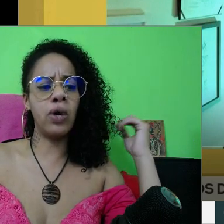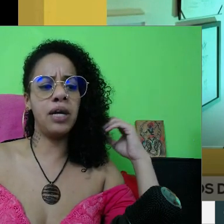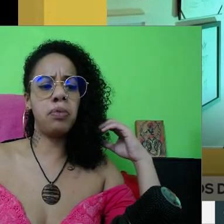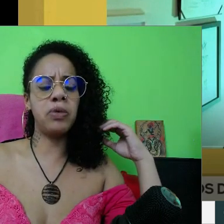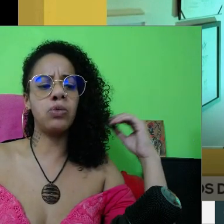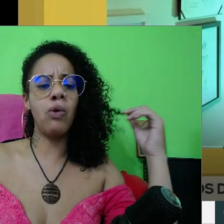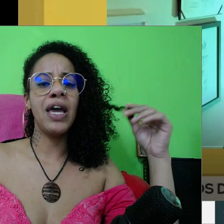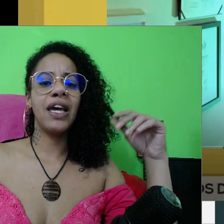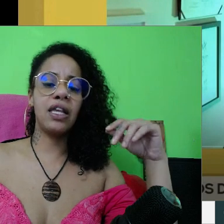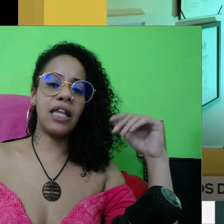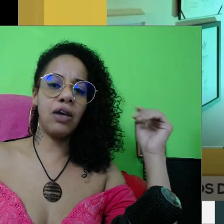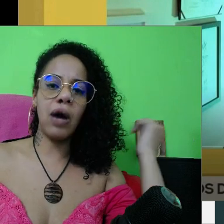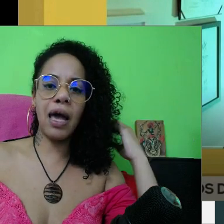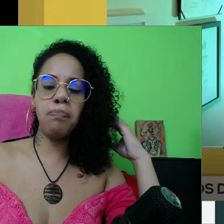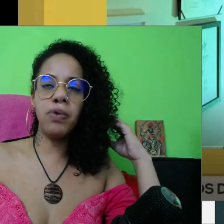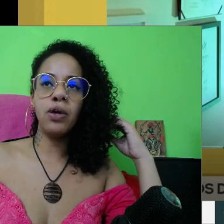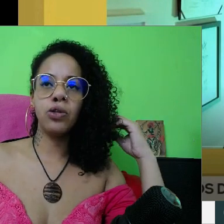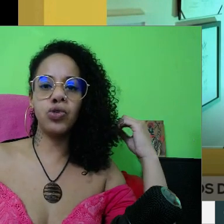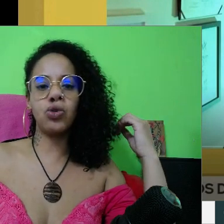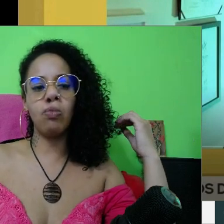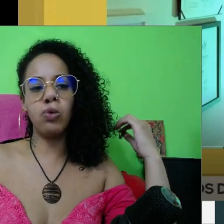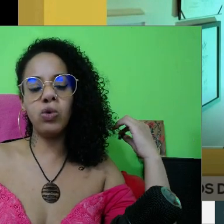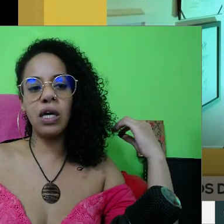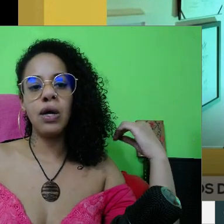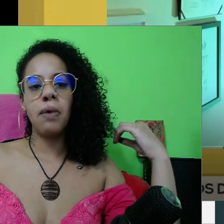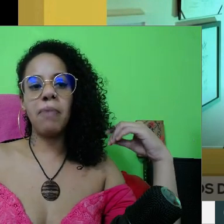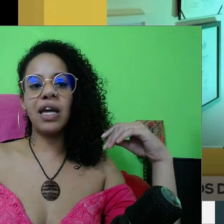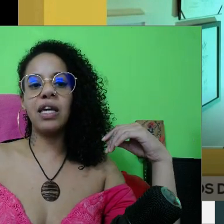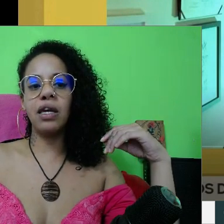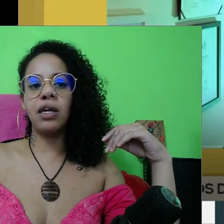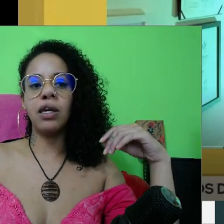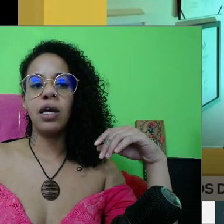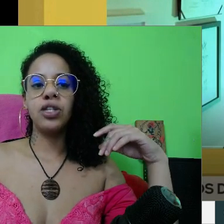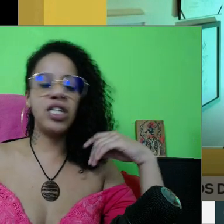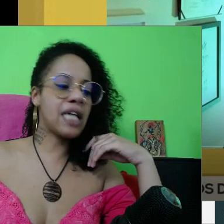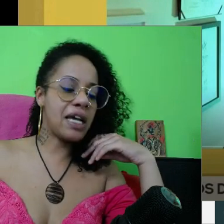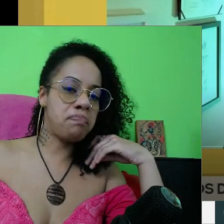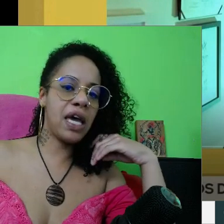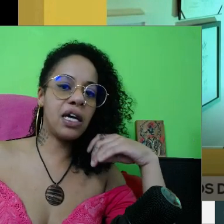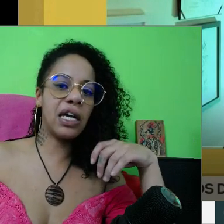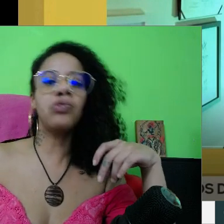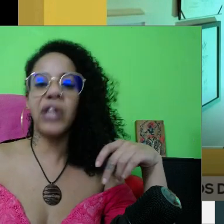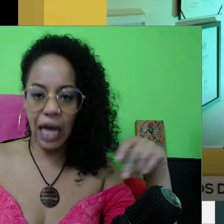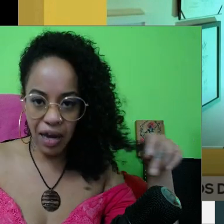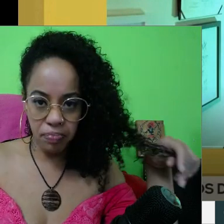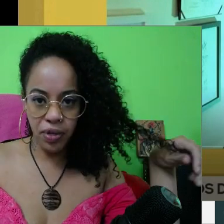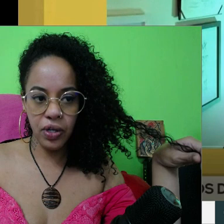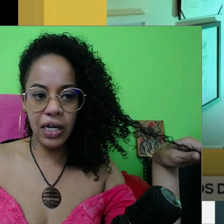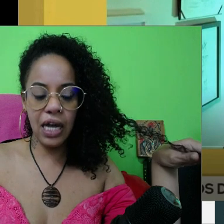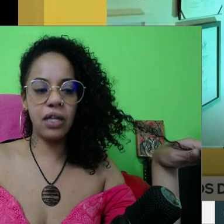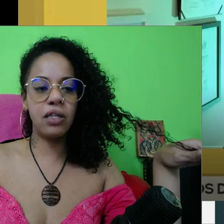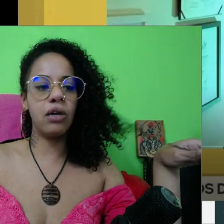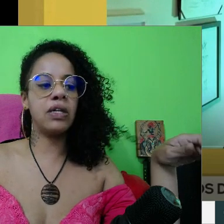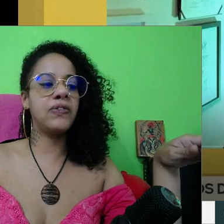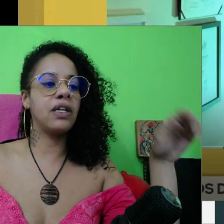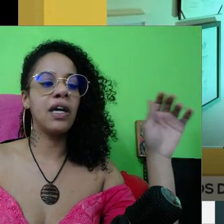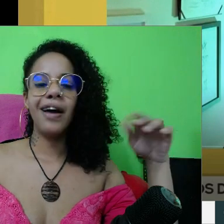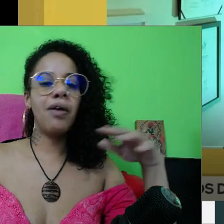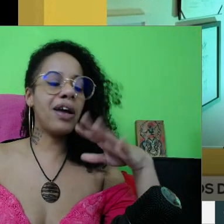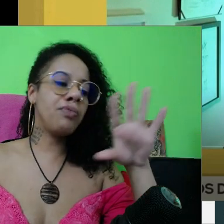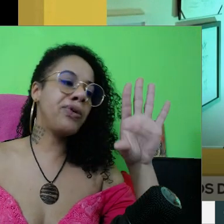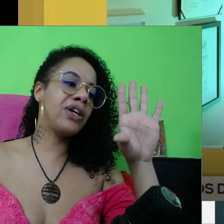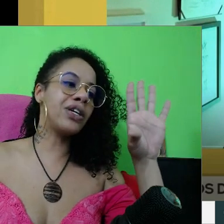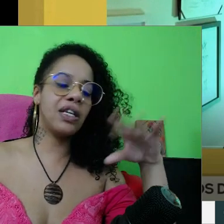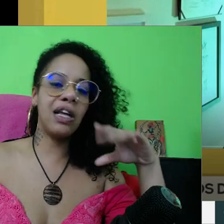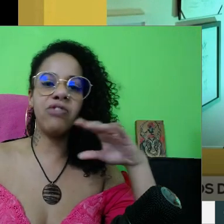é o termo que eu dou aí para o pessoal que tem o Hype dos comuna mas que diz raypeia quem não tem raiva né então assim